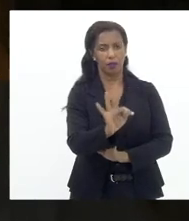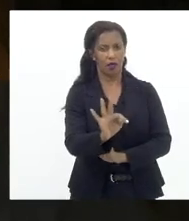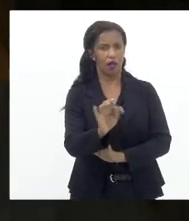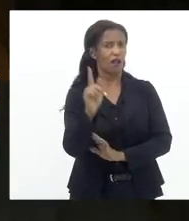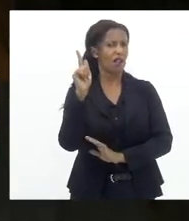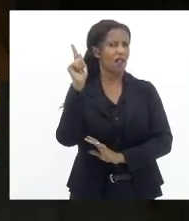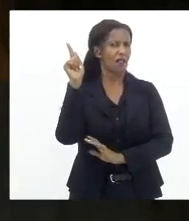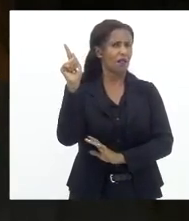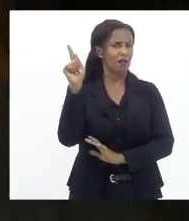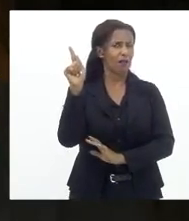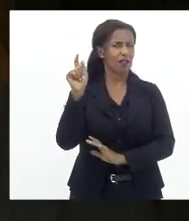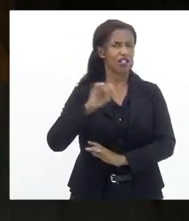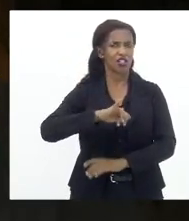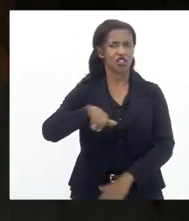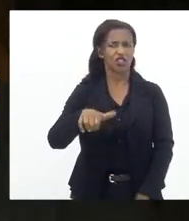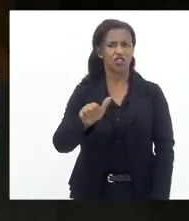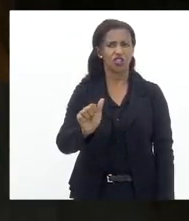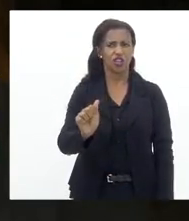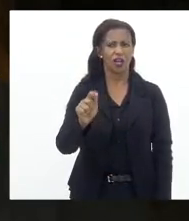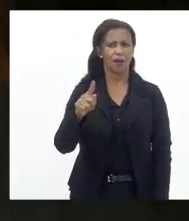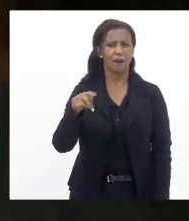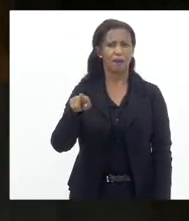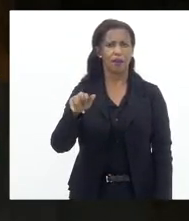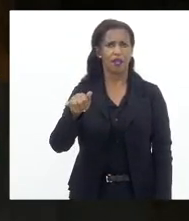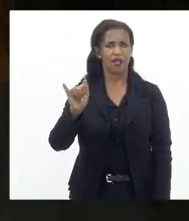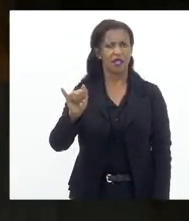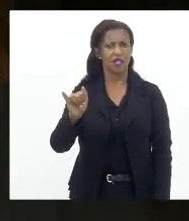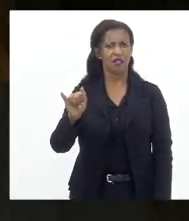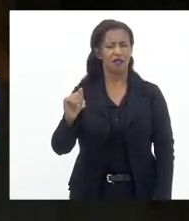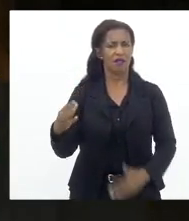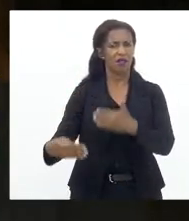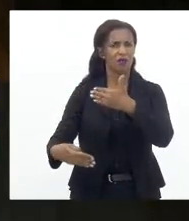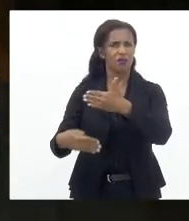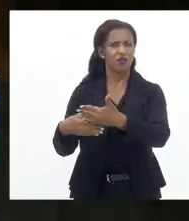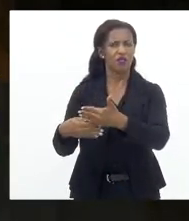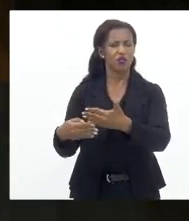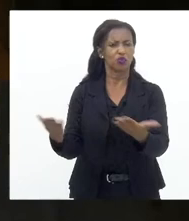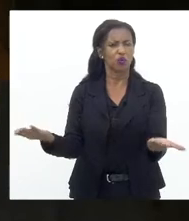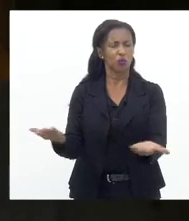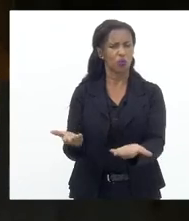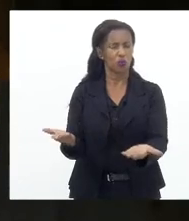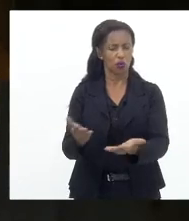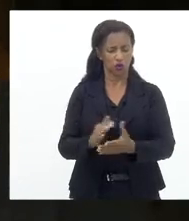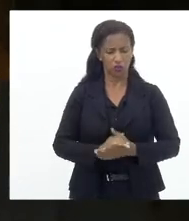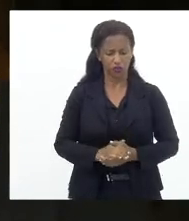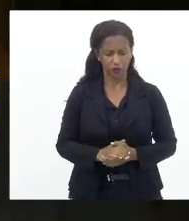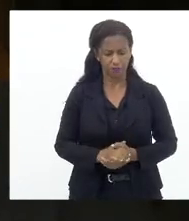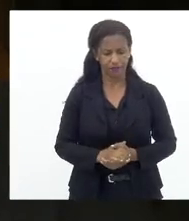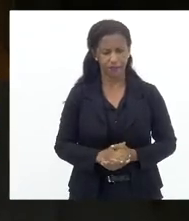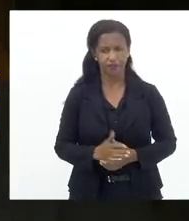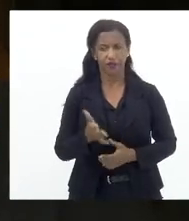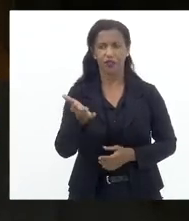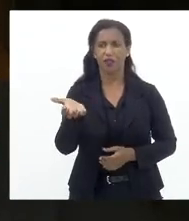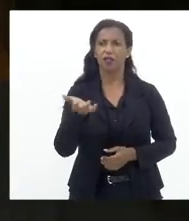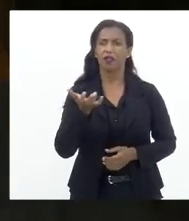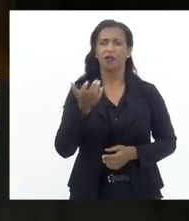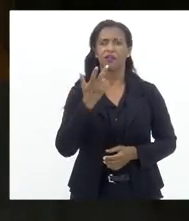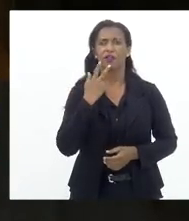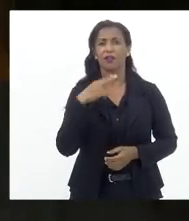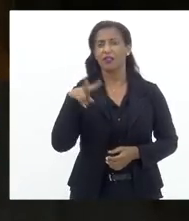foi fechado no dia de hoje e eu quero dizer senhora presidente que nós na segunda-feira